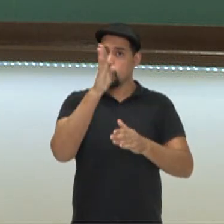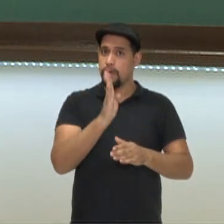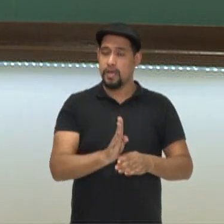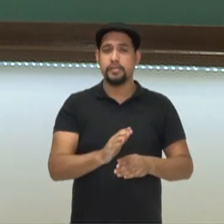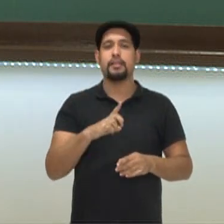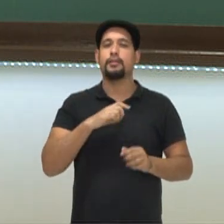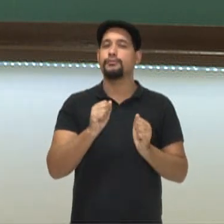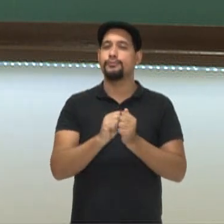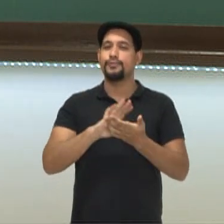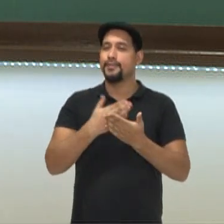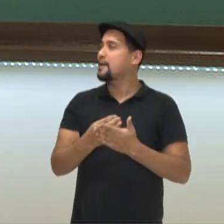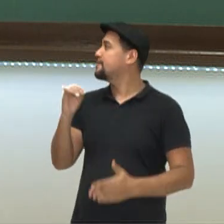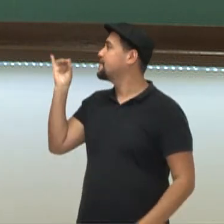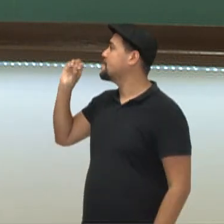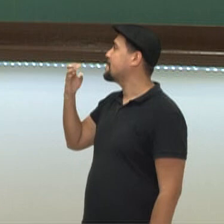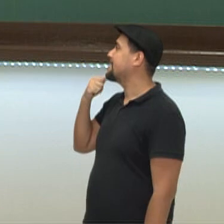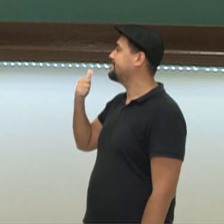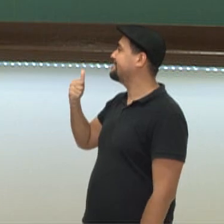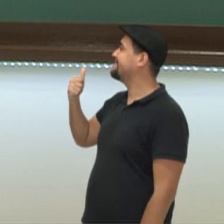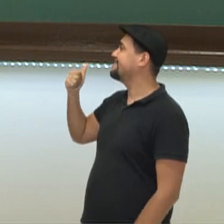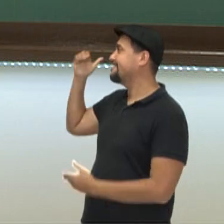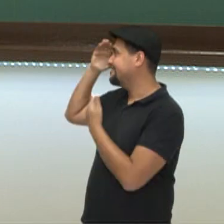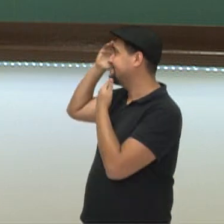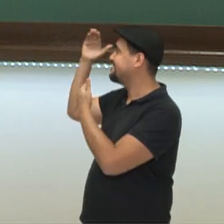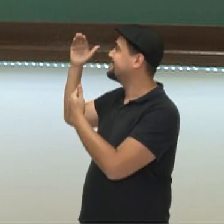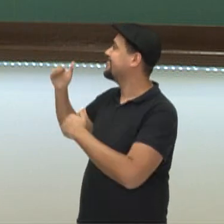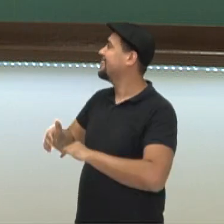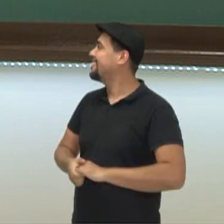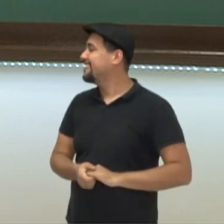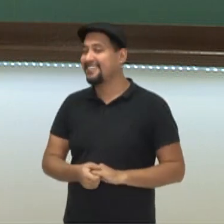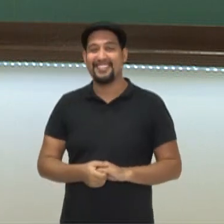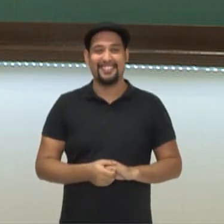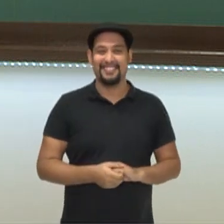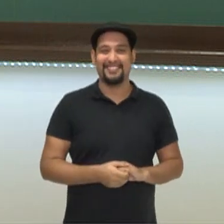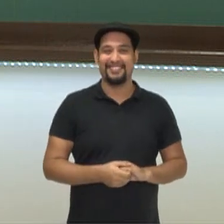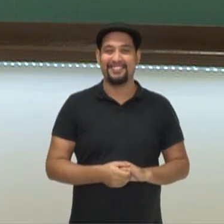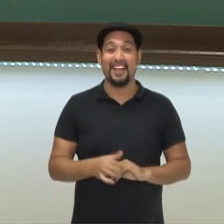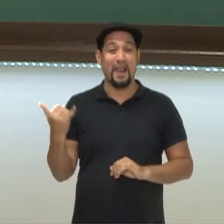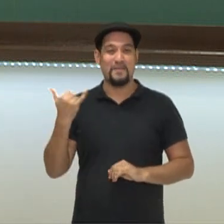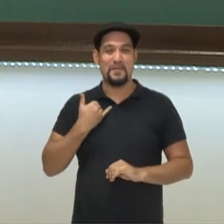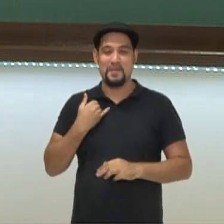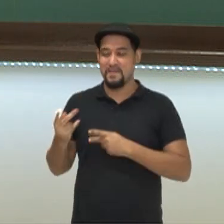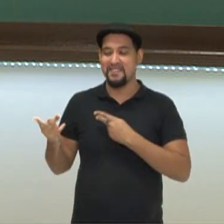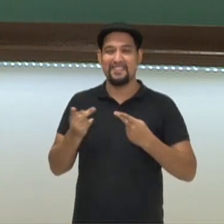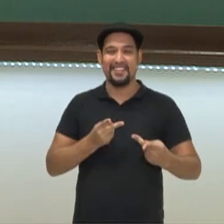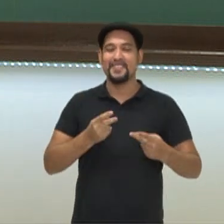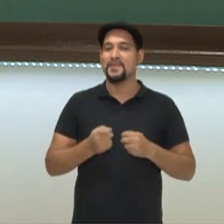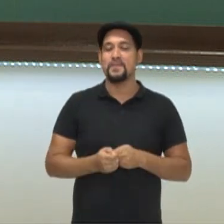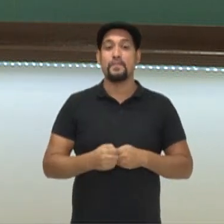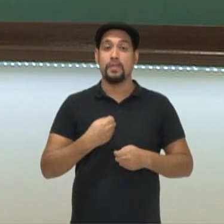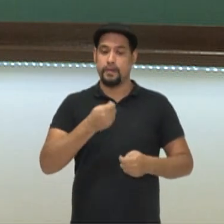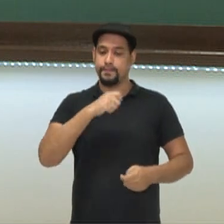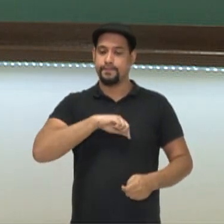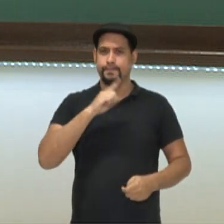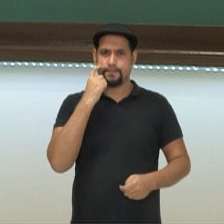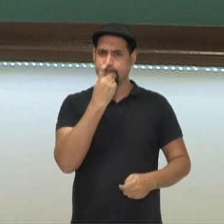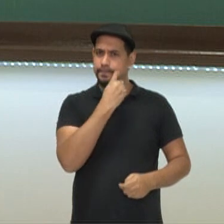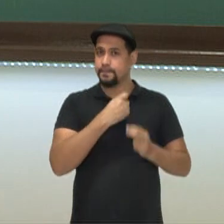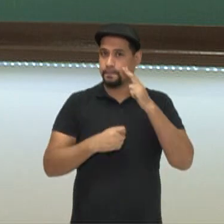comigo, está o Kelvin. Oi, Kelvin, seja bem-vindo! Então, vamos lá, me acompanha nessa aula.